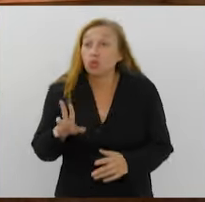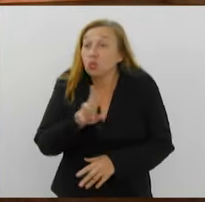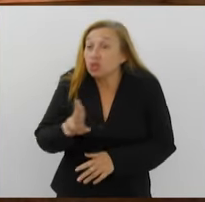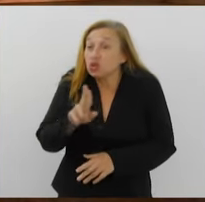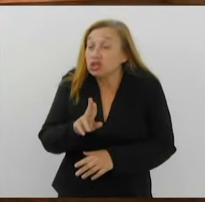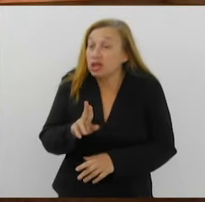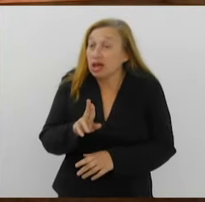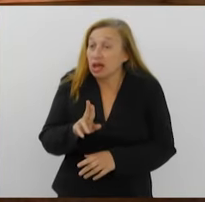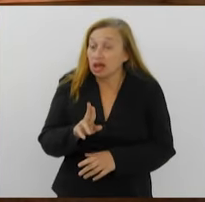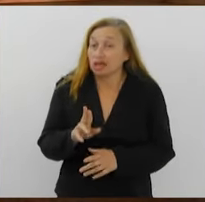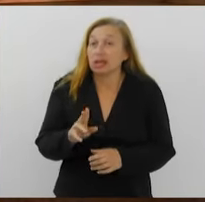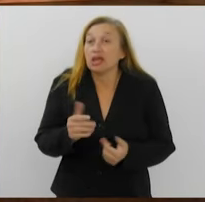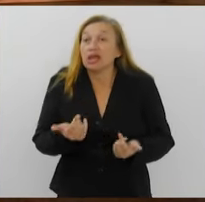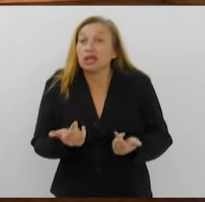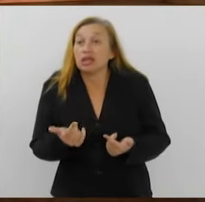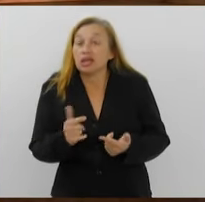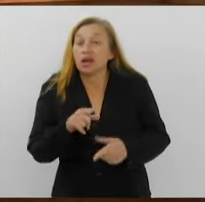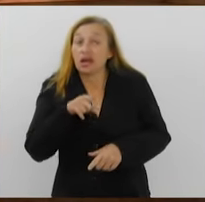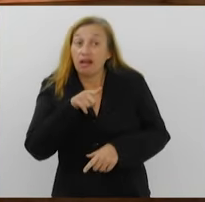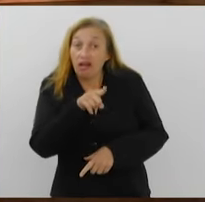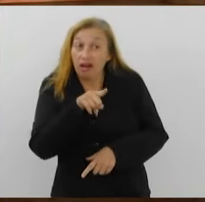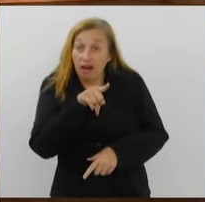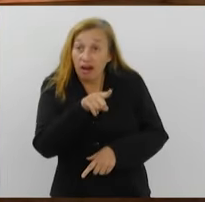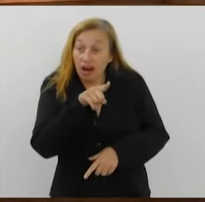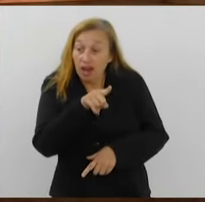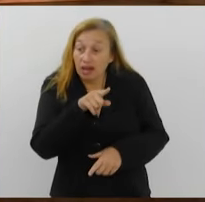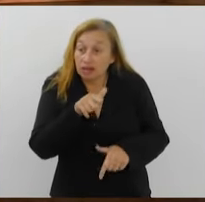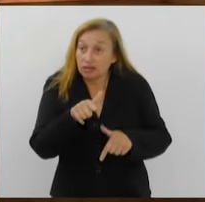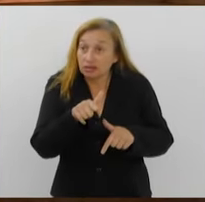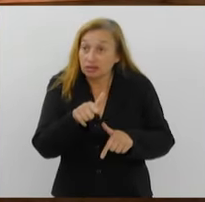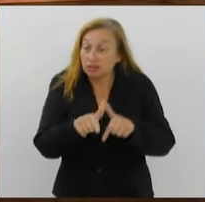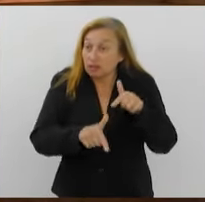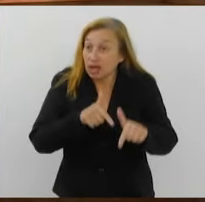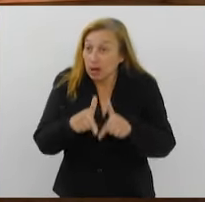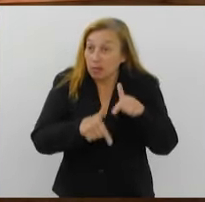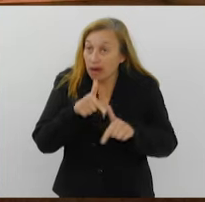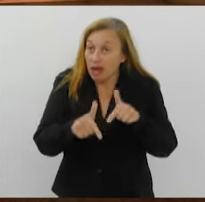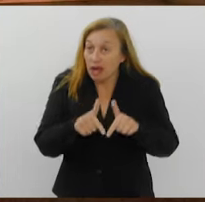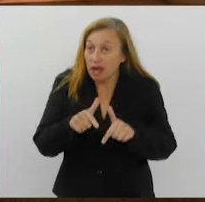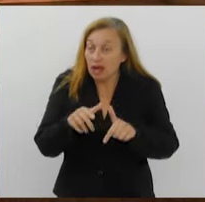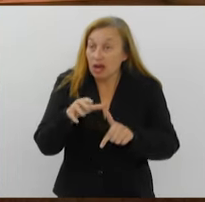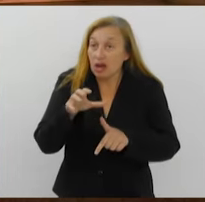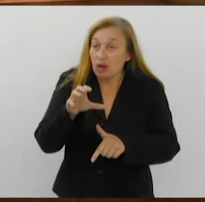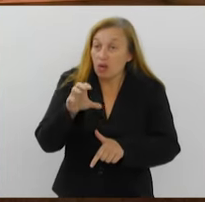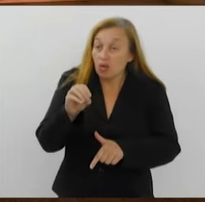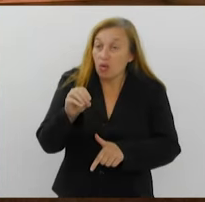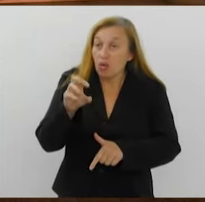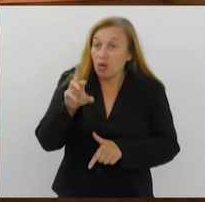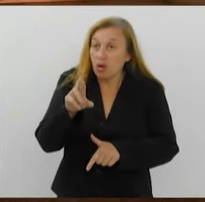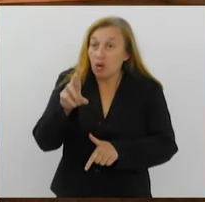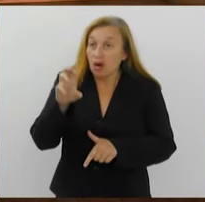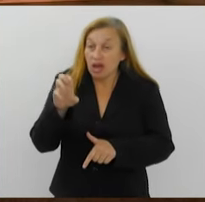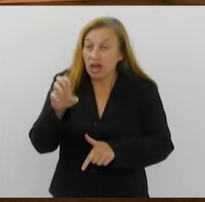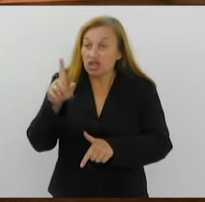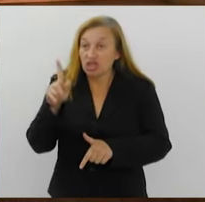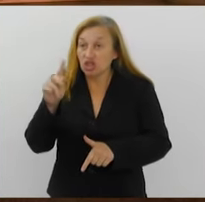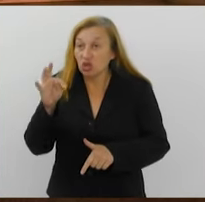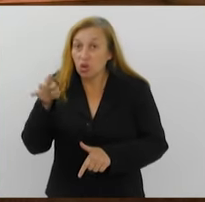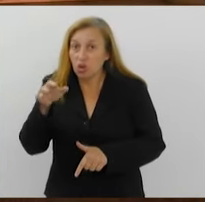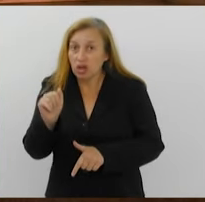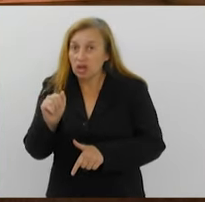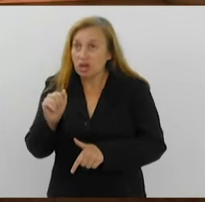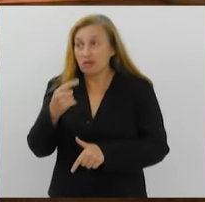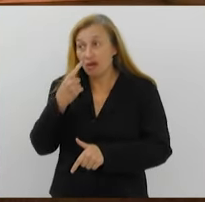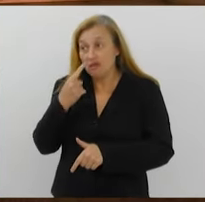nas operações, a corregedoria vai olhar para ver se a gente está usando subterfúgio no nosso armamento. Olha que loucura. Vocês não sabem o que a